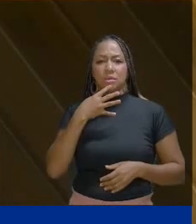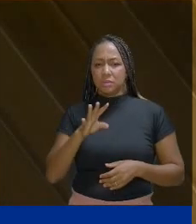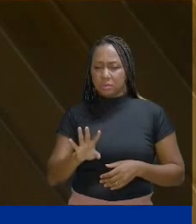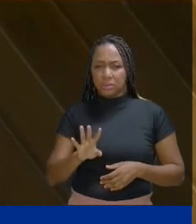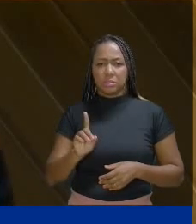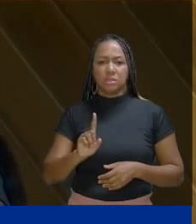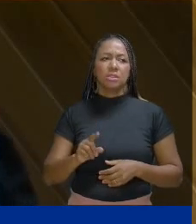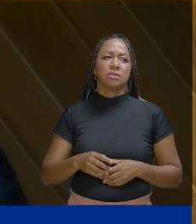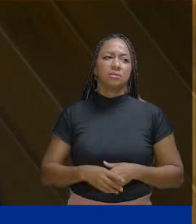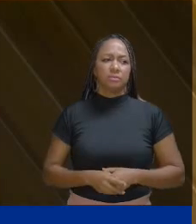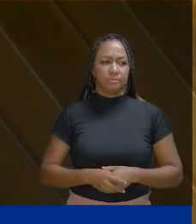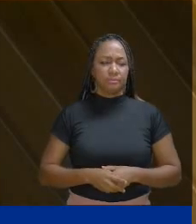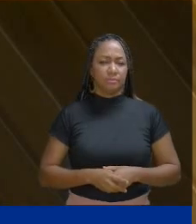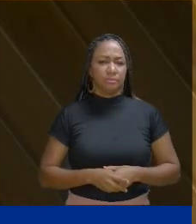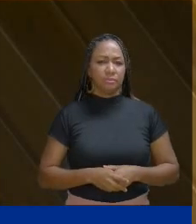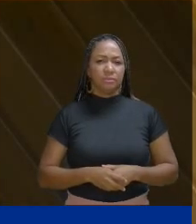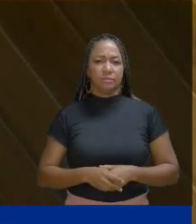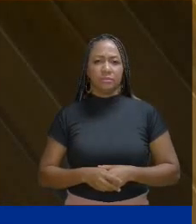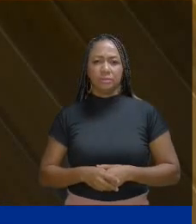conheciam.